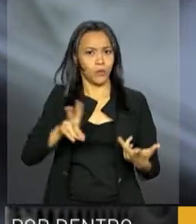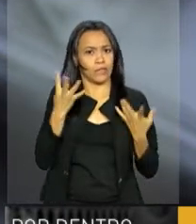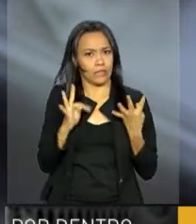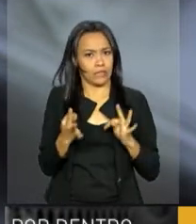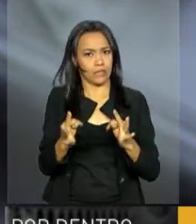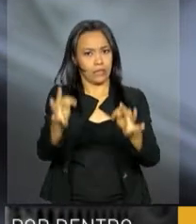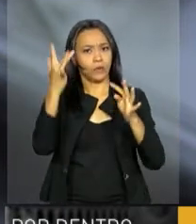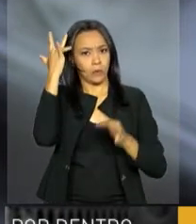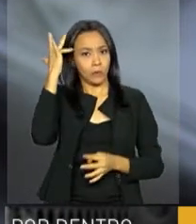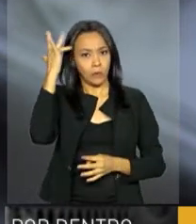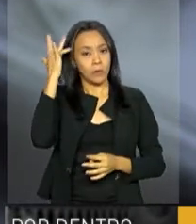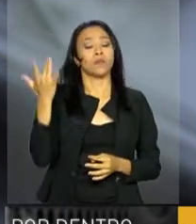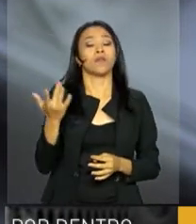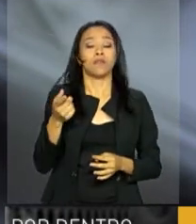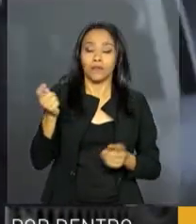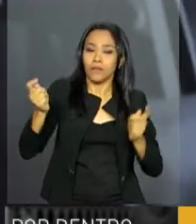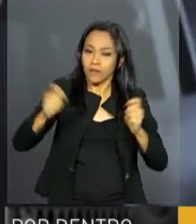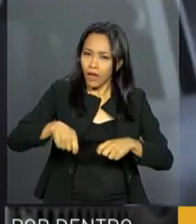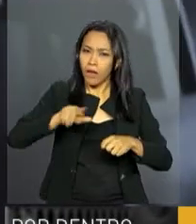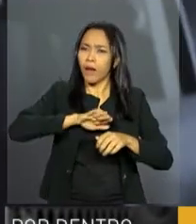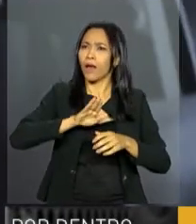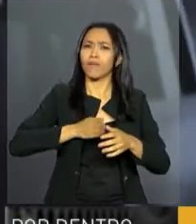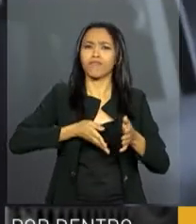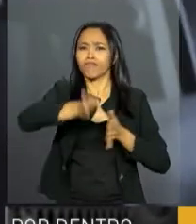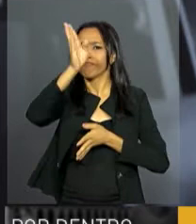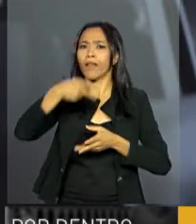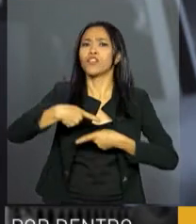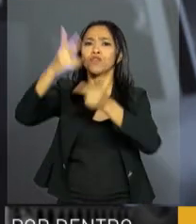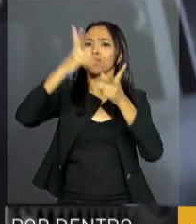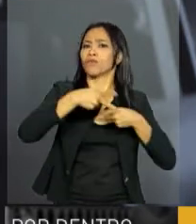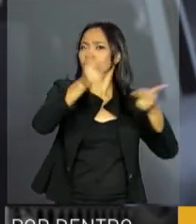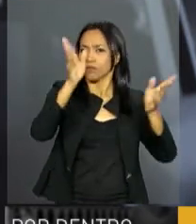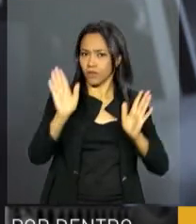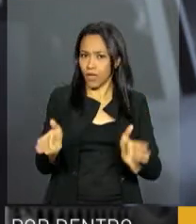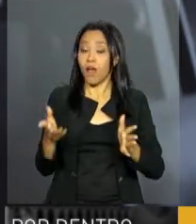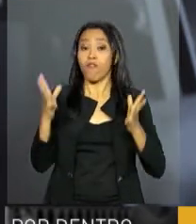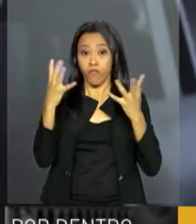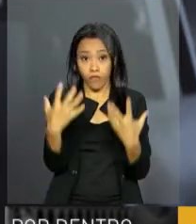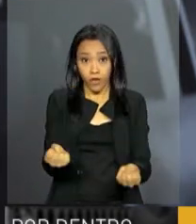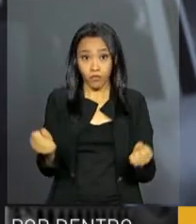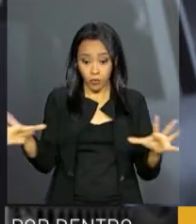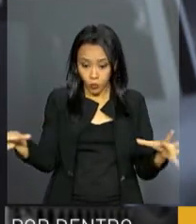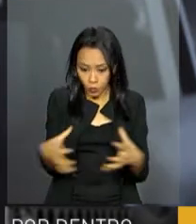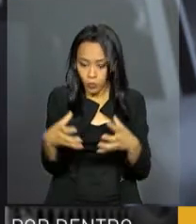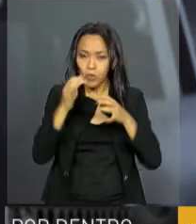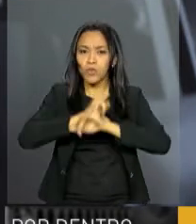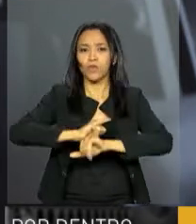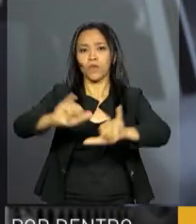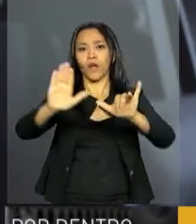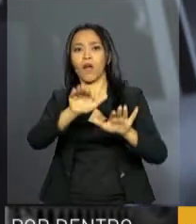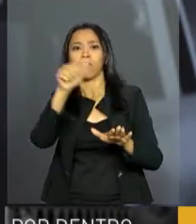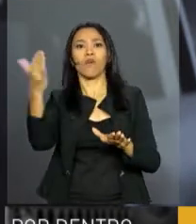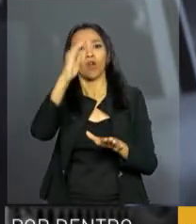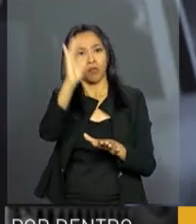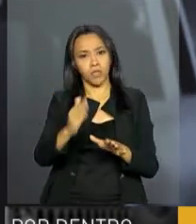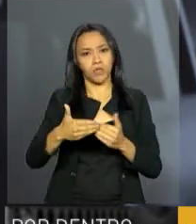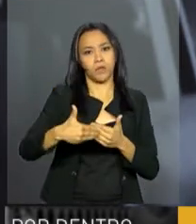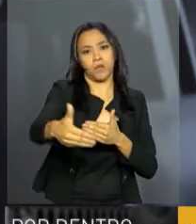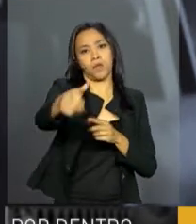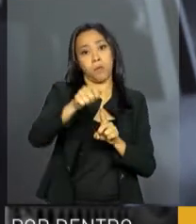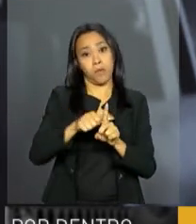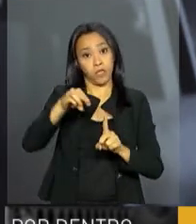com capacidade de penetração em muitos mercados vamos lançar essa esse movimento exterior agora no mês de março